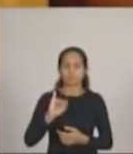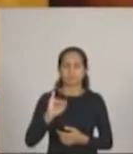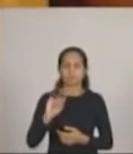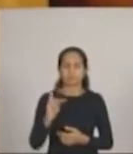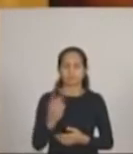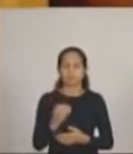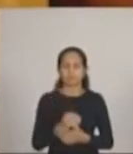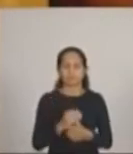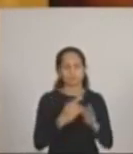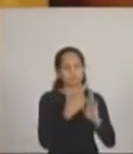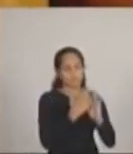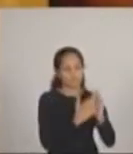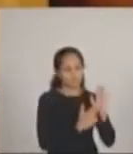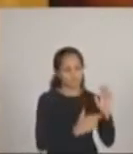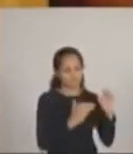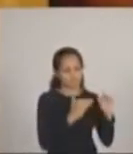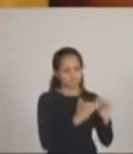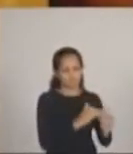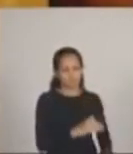Com o relator.